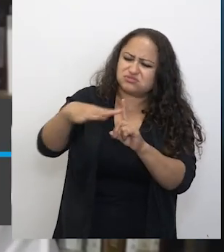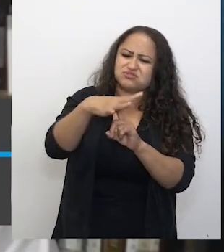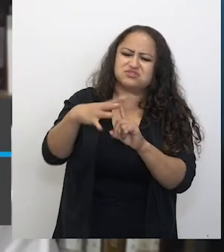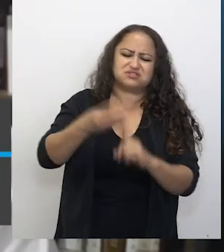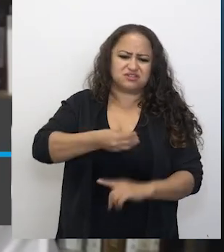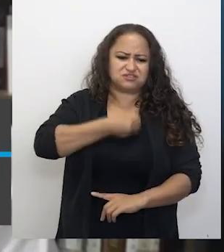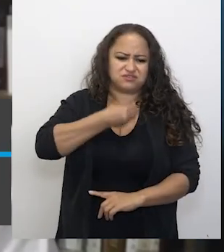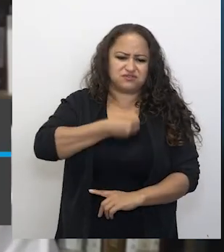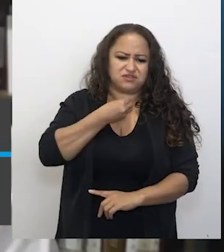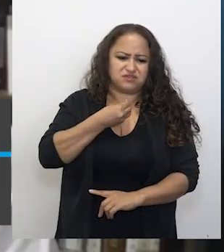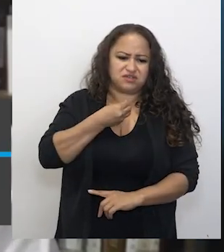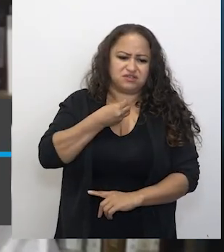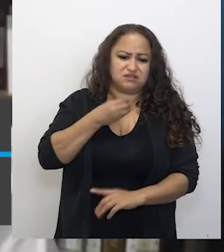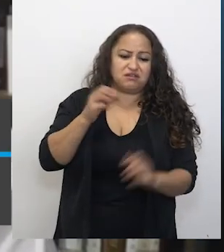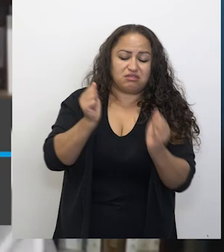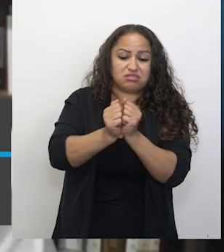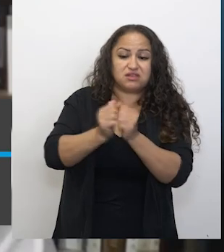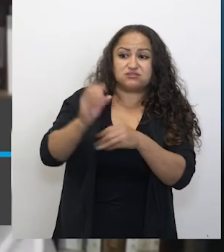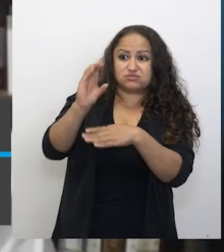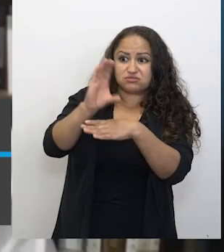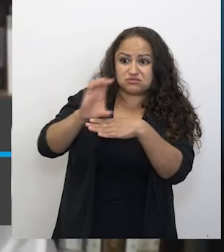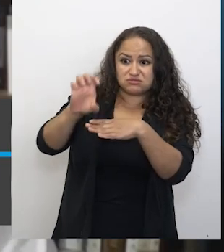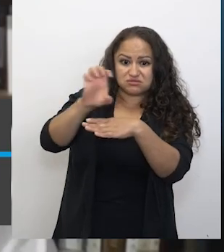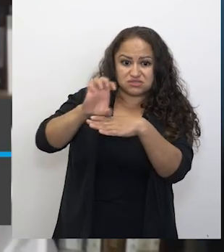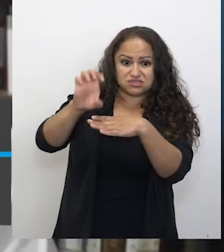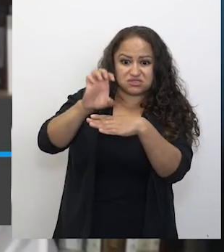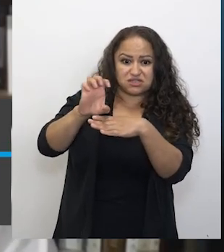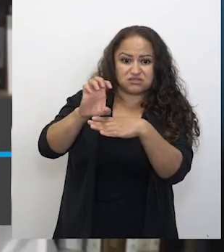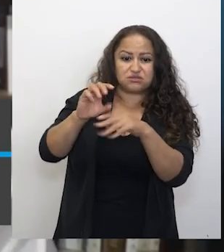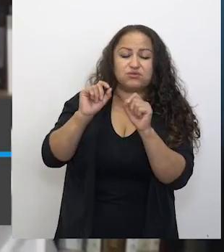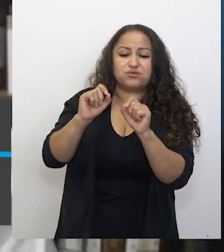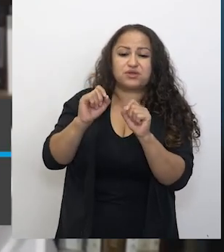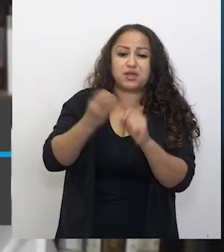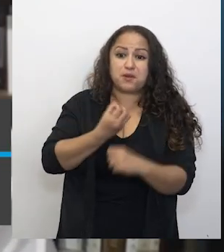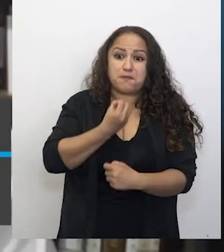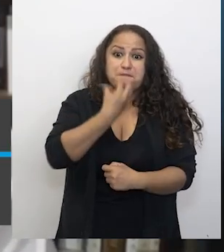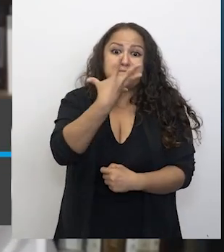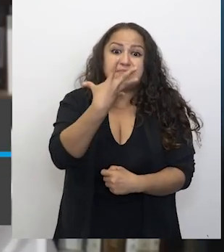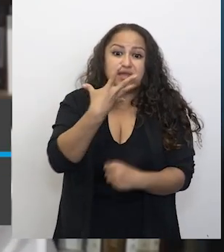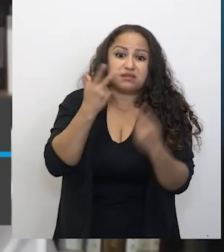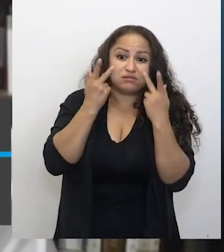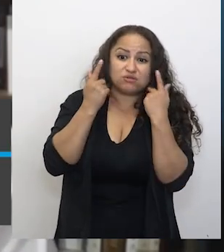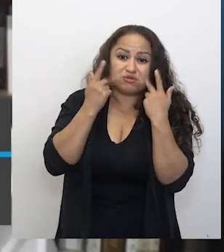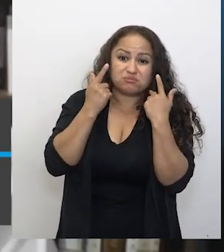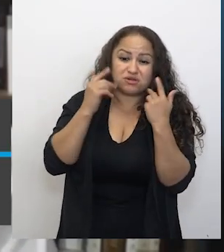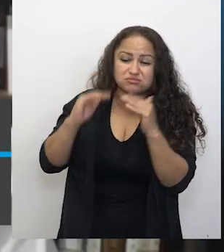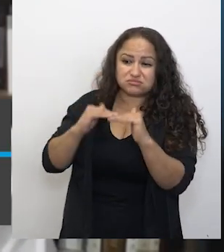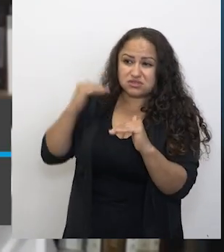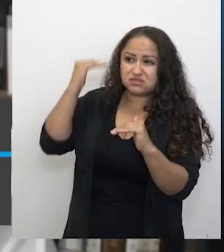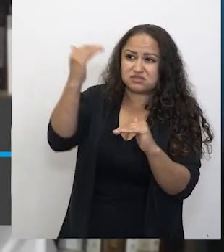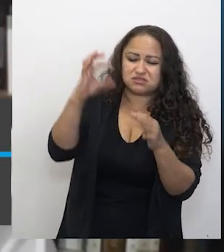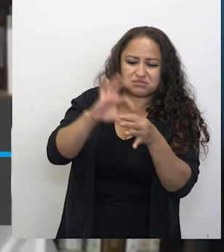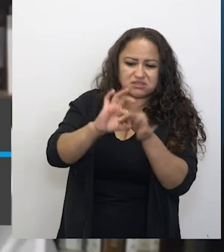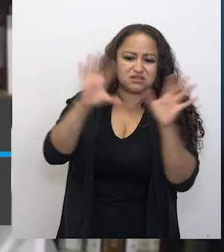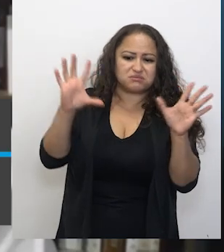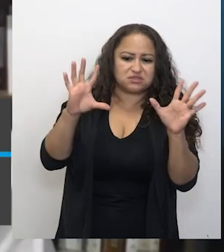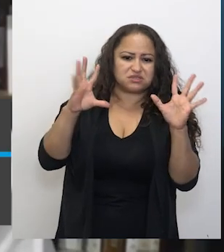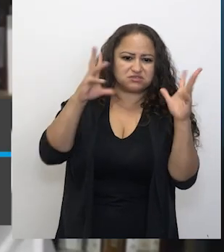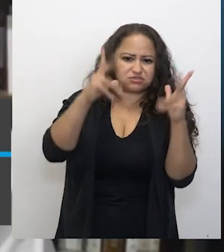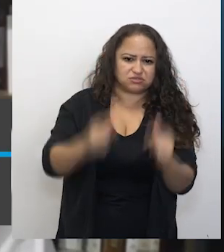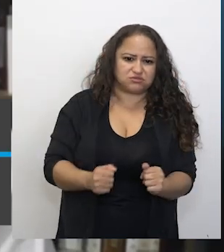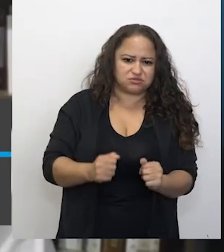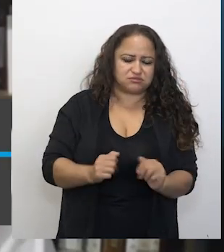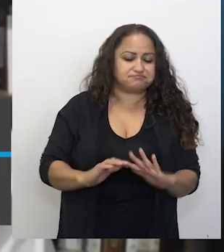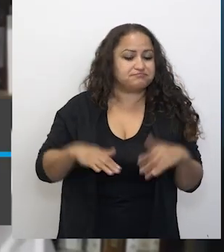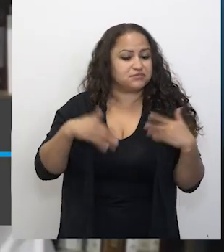num estado organizado no qual o bem comum deve estar acima da liberdade individual. Né?